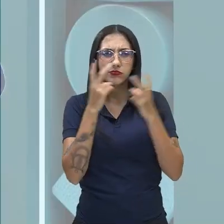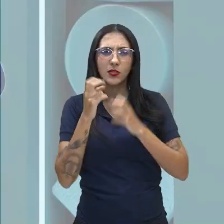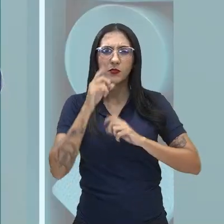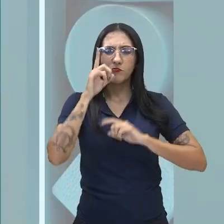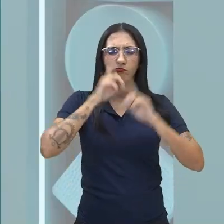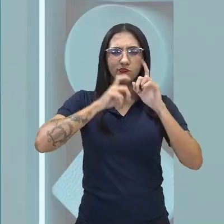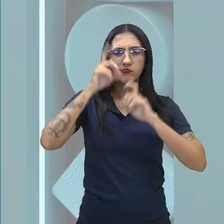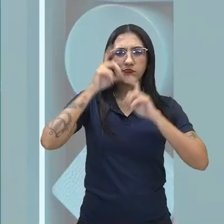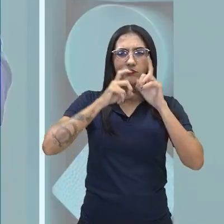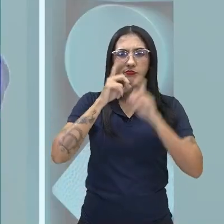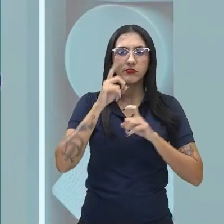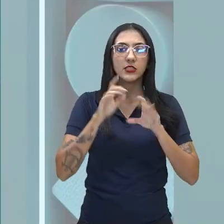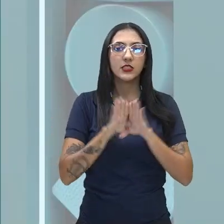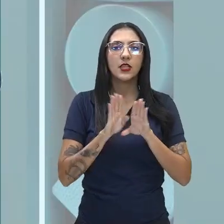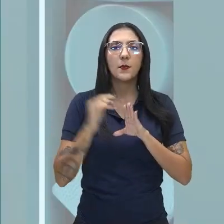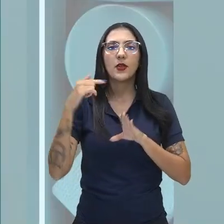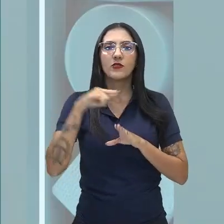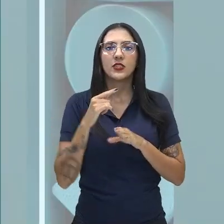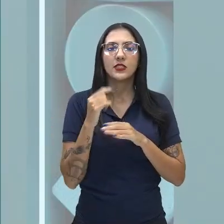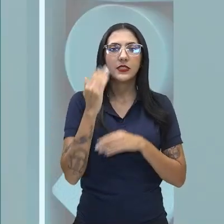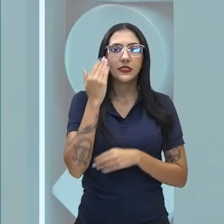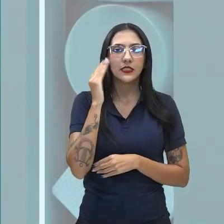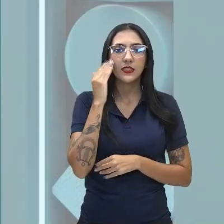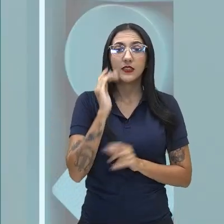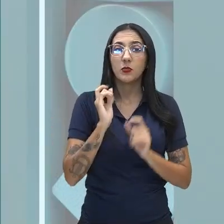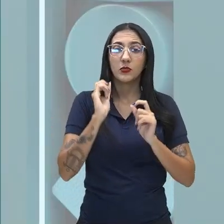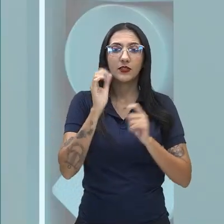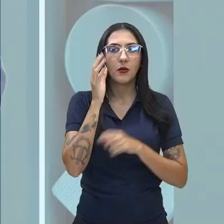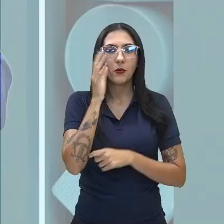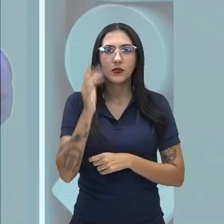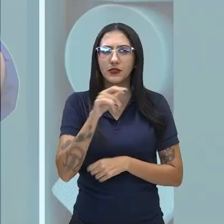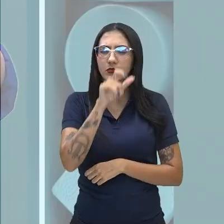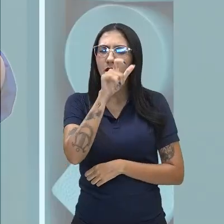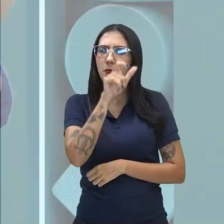pode já entender o que se passa no mundo interior